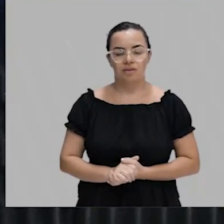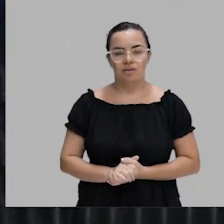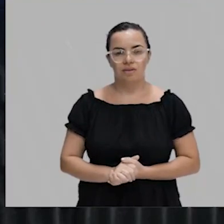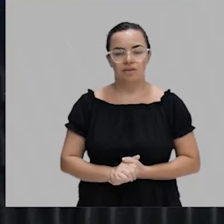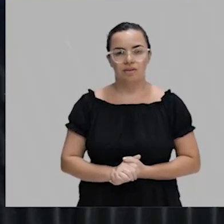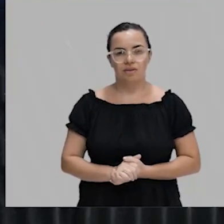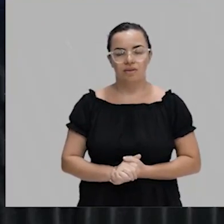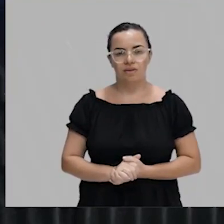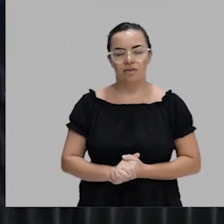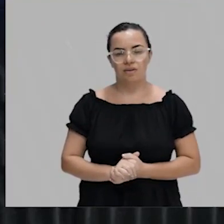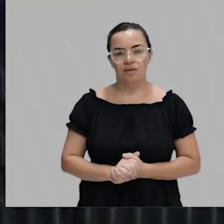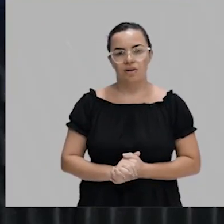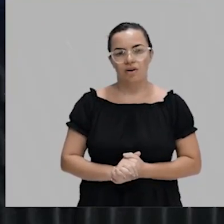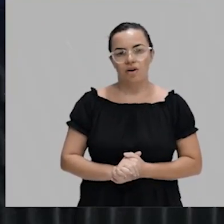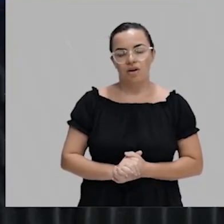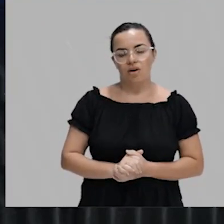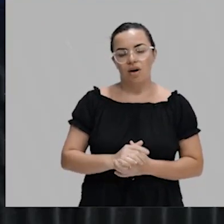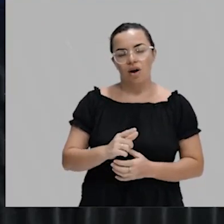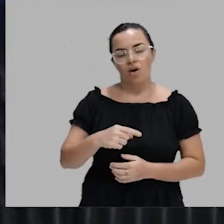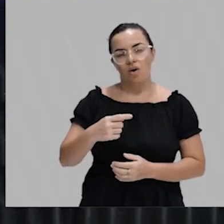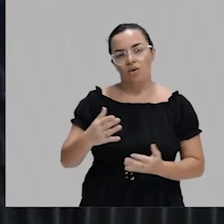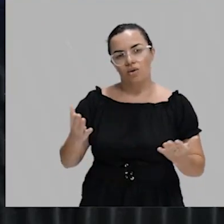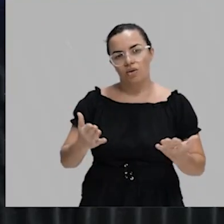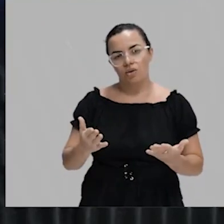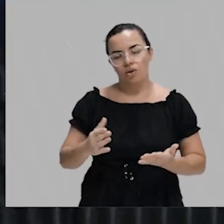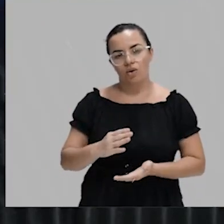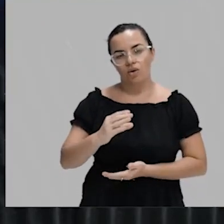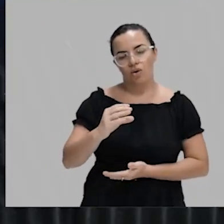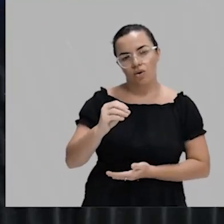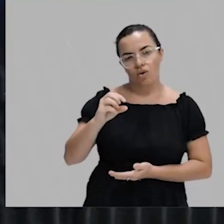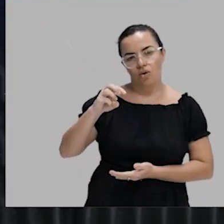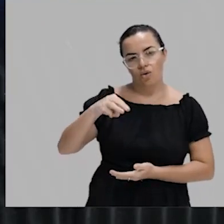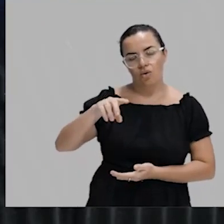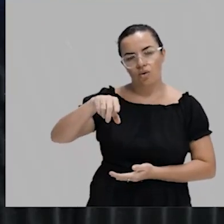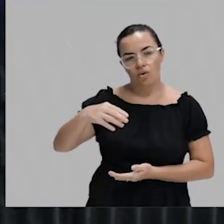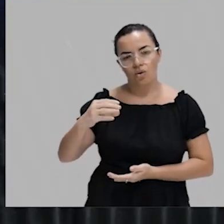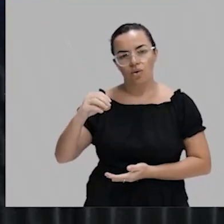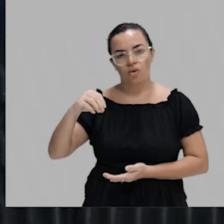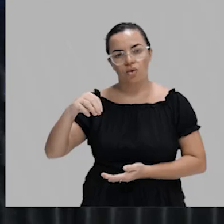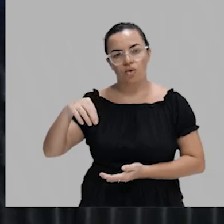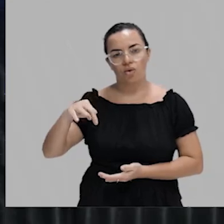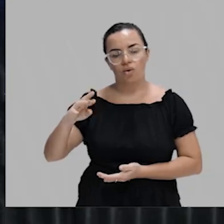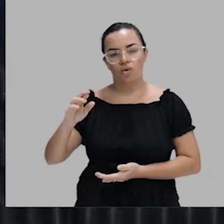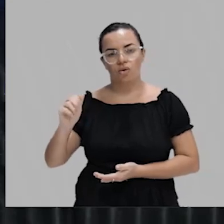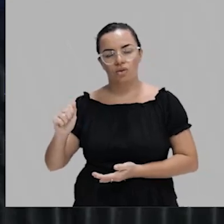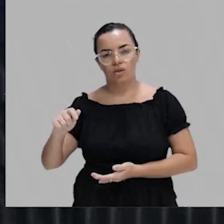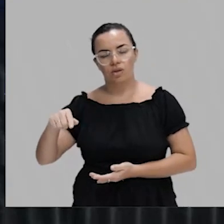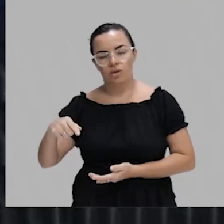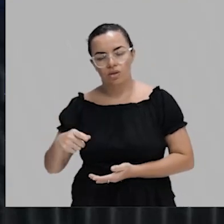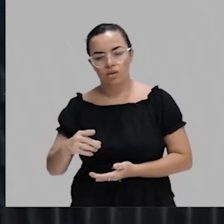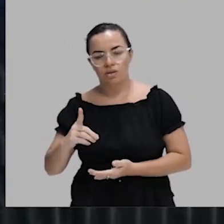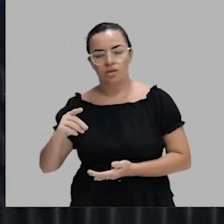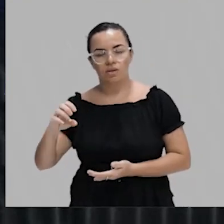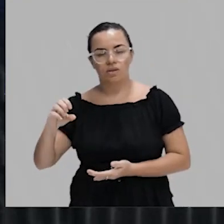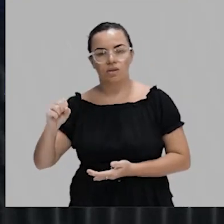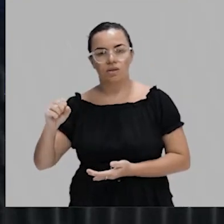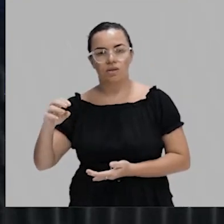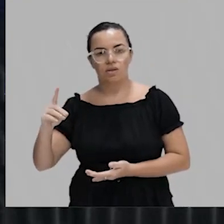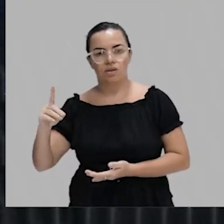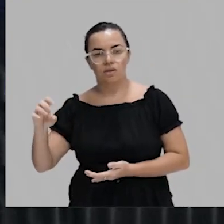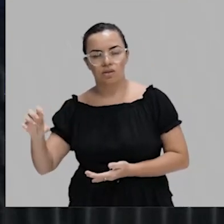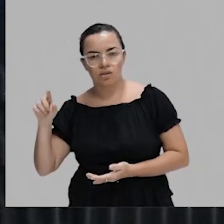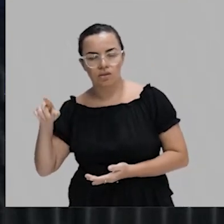sequência, com, contra, de, desde. Com, contra, de, desde. Aí você volta. A,